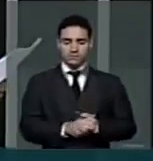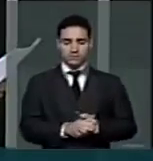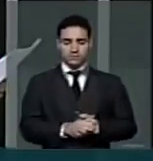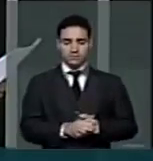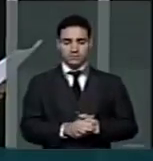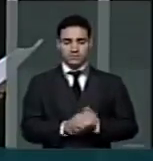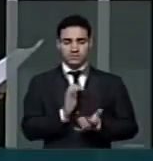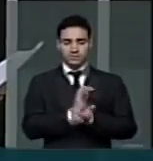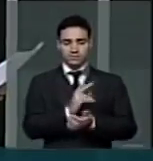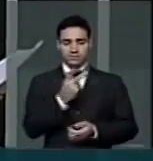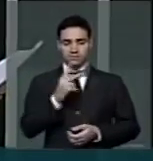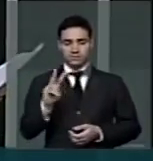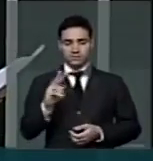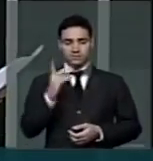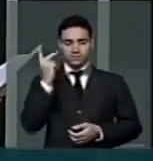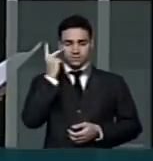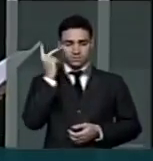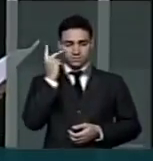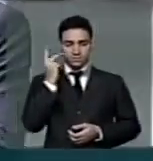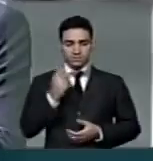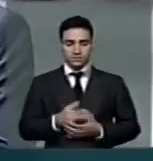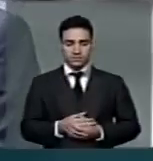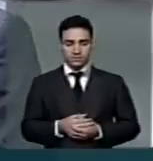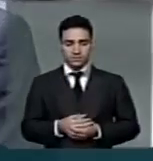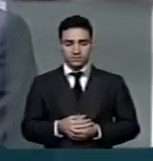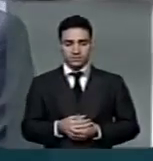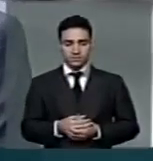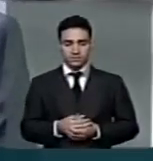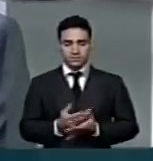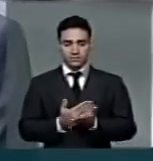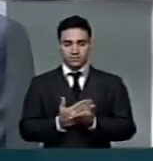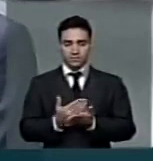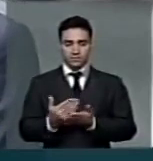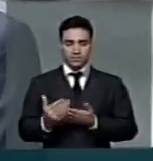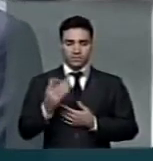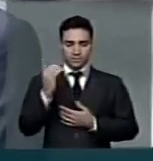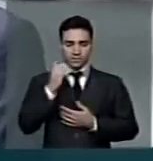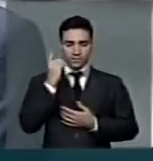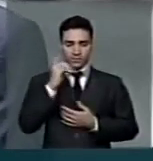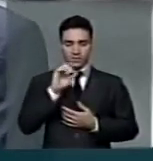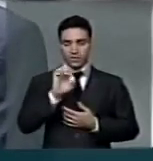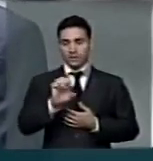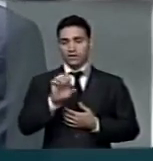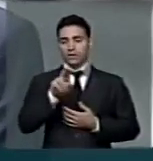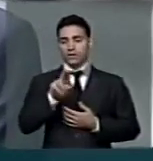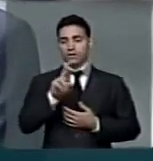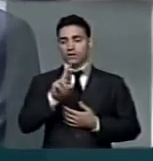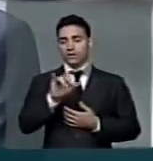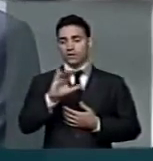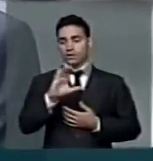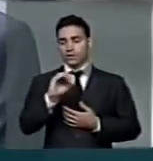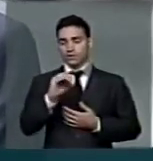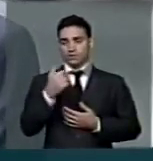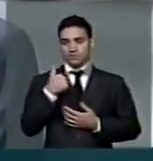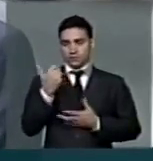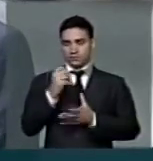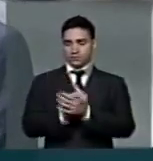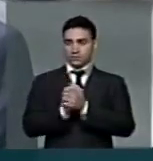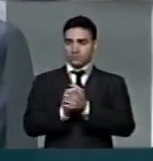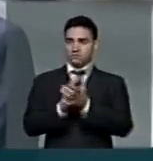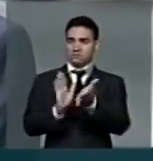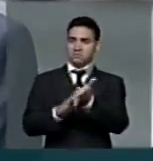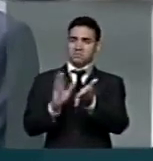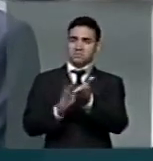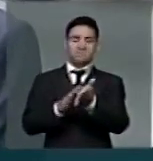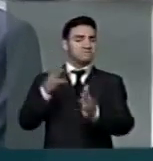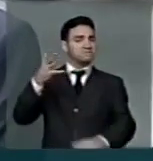nosso PV de São Paulo, com a parte está dada. Inicialmente, deputado Eurico Júnior, eu quero saudá-lo, eu quero cumprimentá-lo